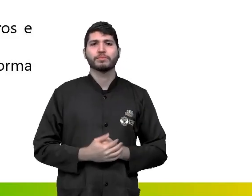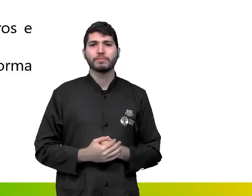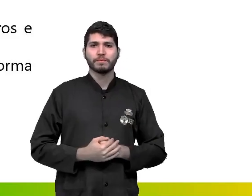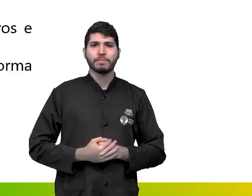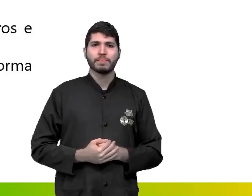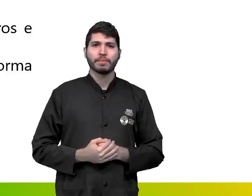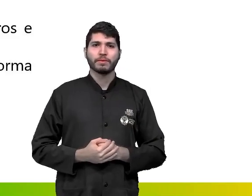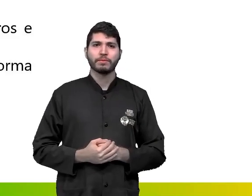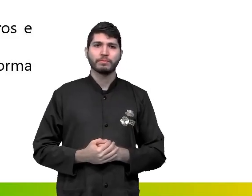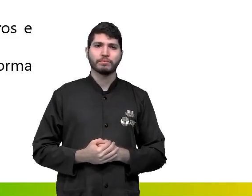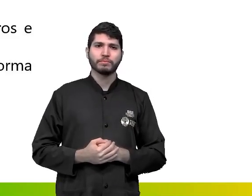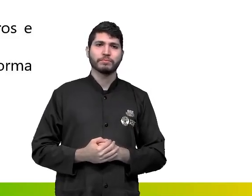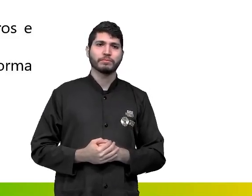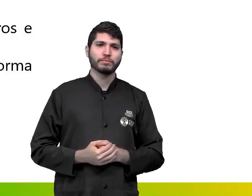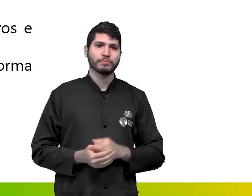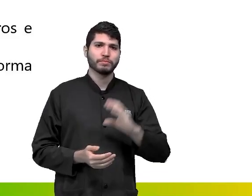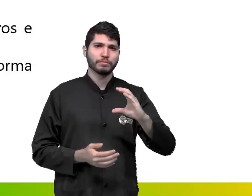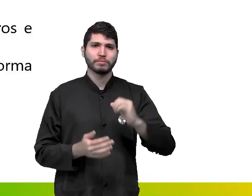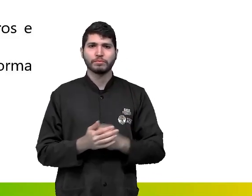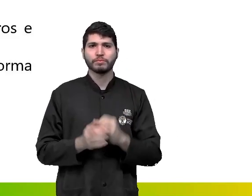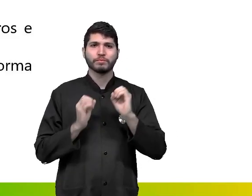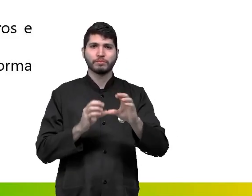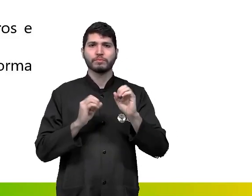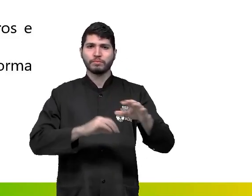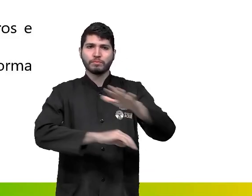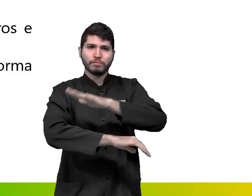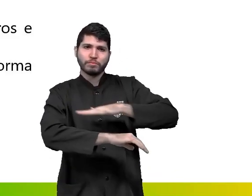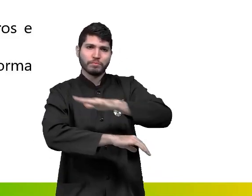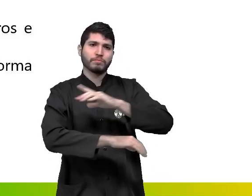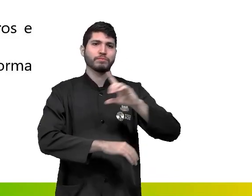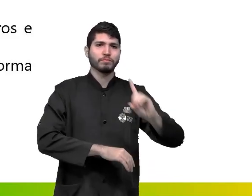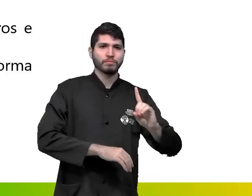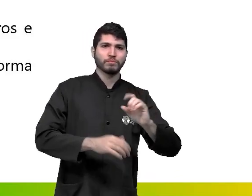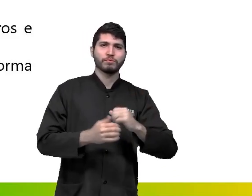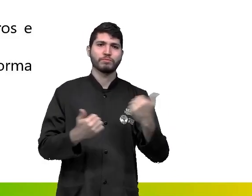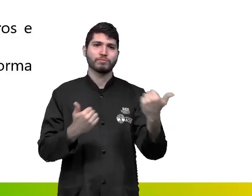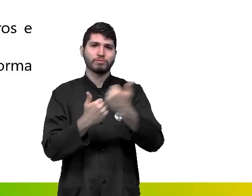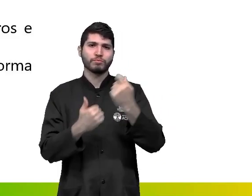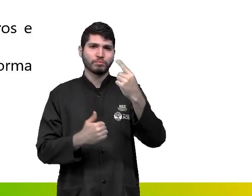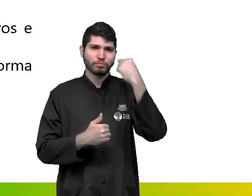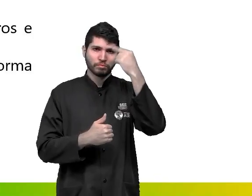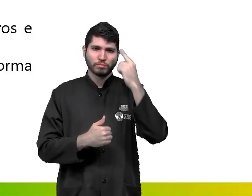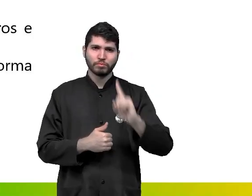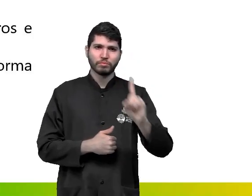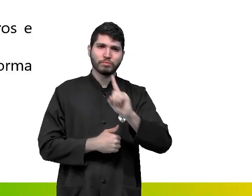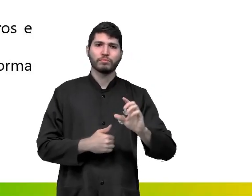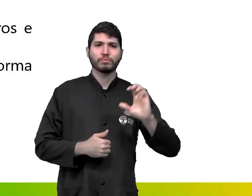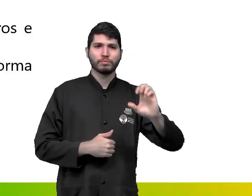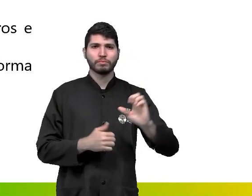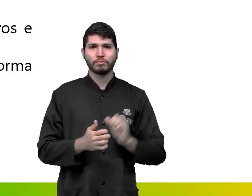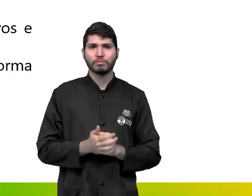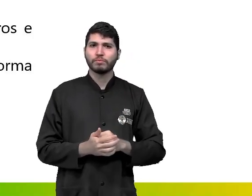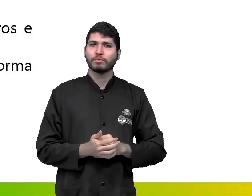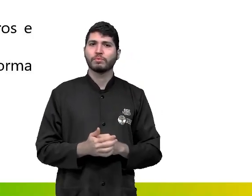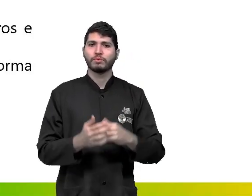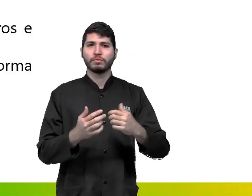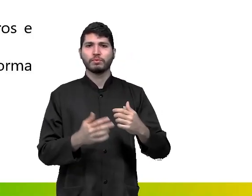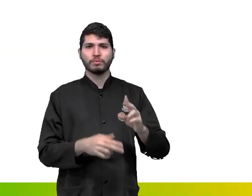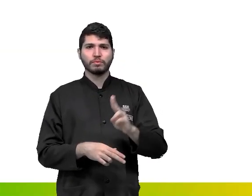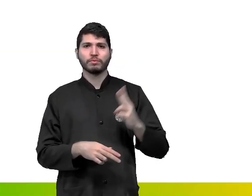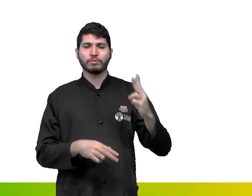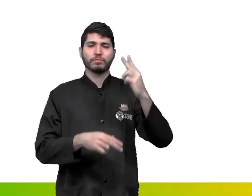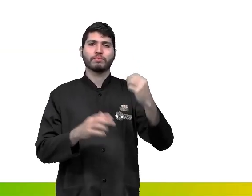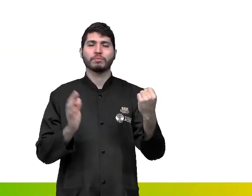E ensinado formalmente não, substitui o espanhol não, e reconhecido patrimônio cultural também não. Então, nossa resposta aqui, letra